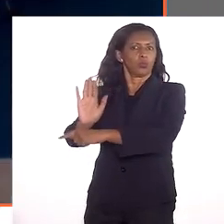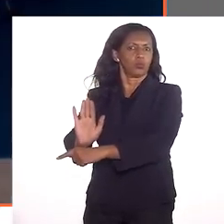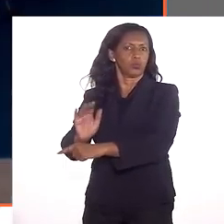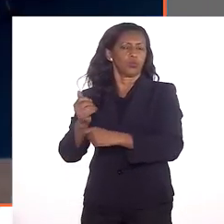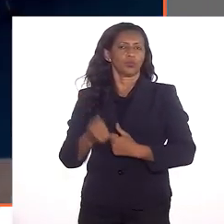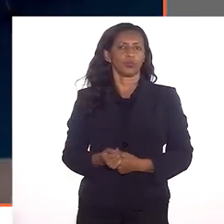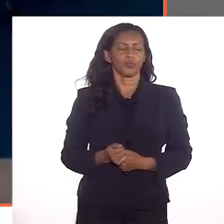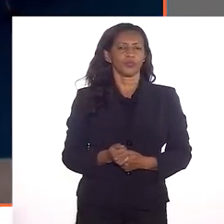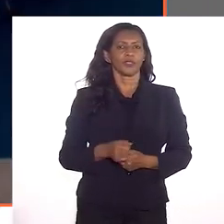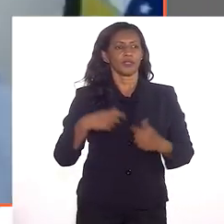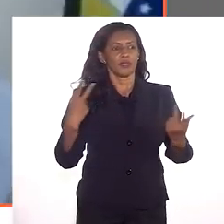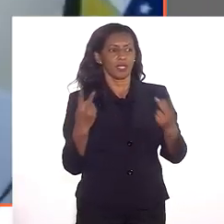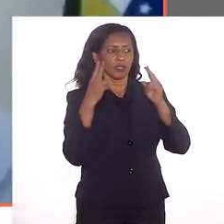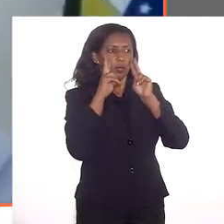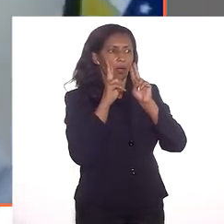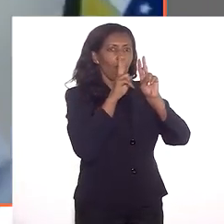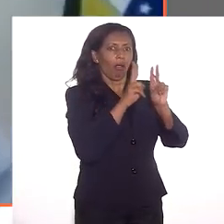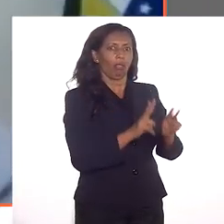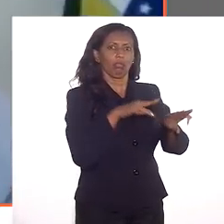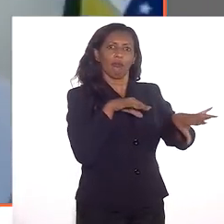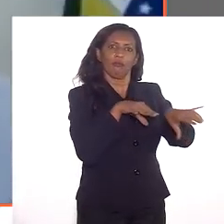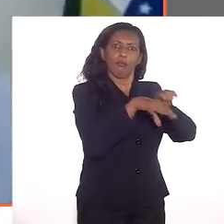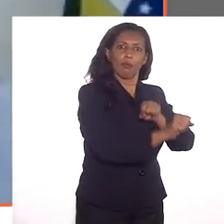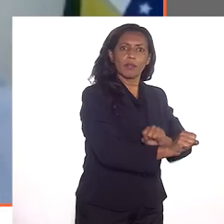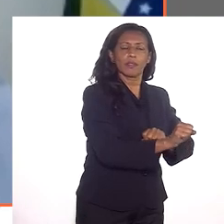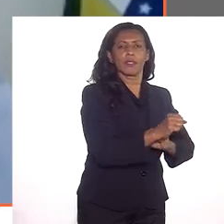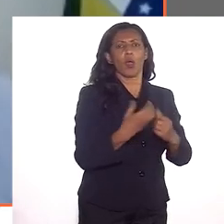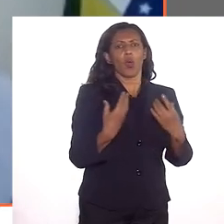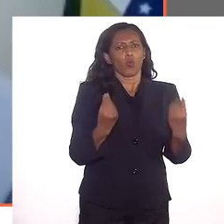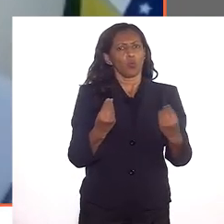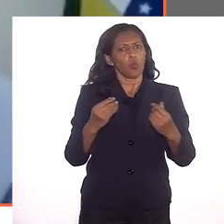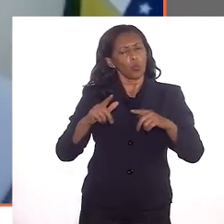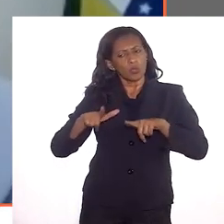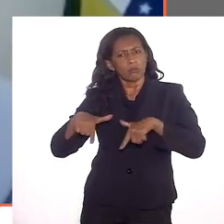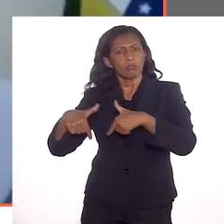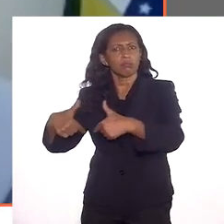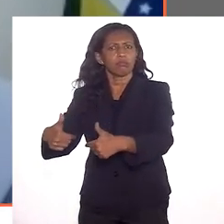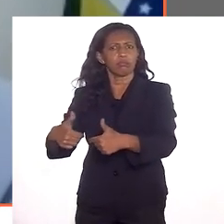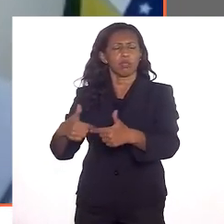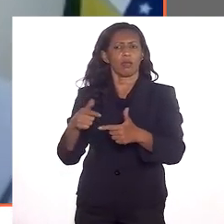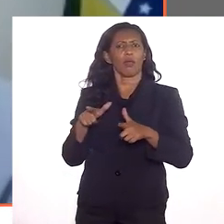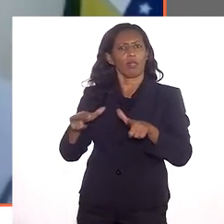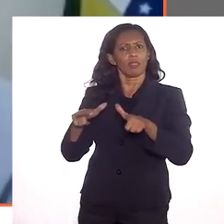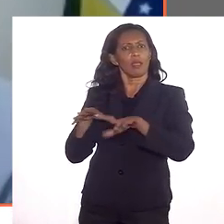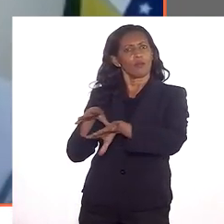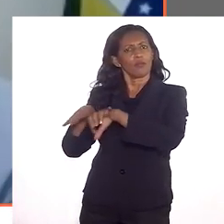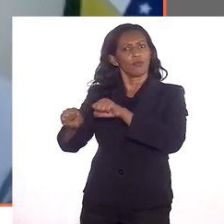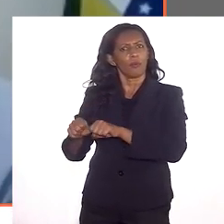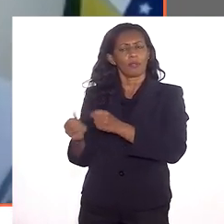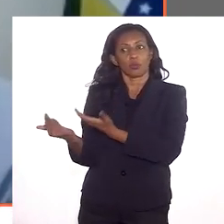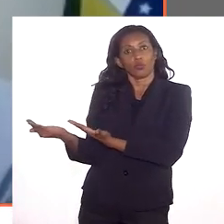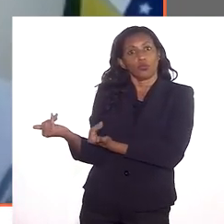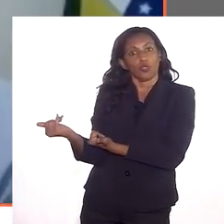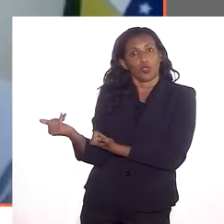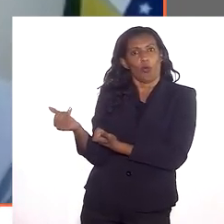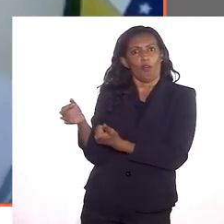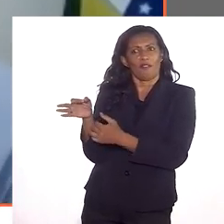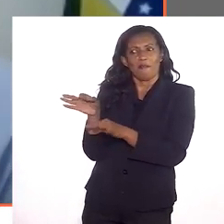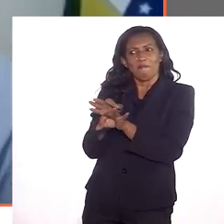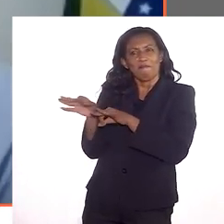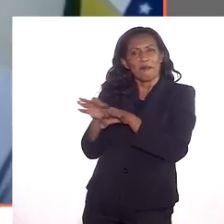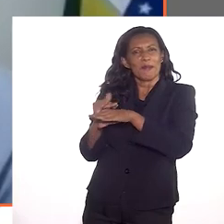assistencial, seja do ponto de vista da formação. Muitas iniciativas relevantes, por exemplo, no, no, na, na formação de